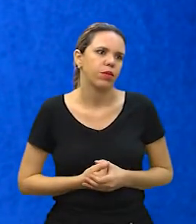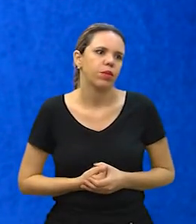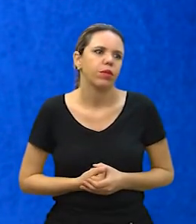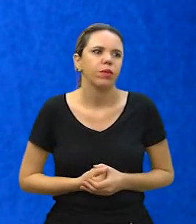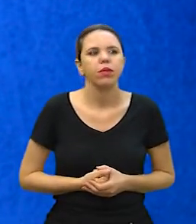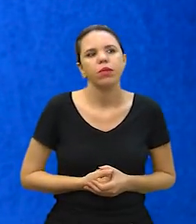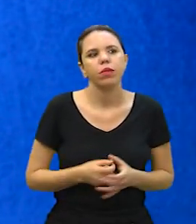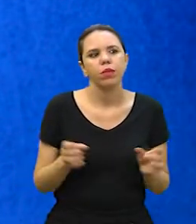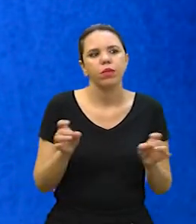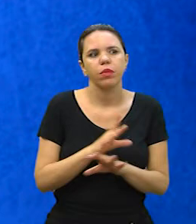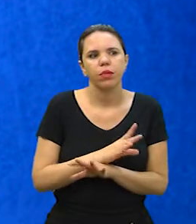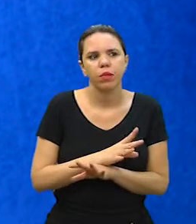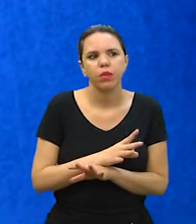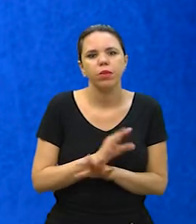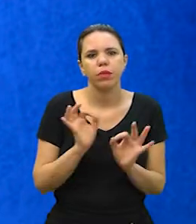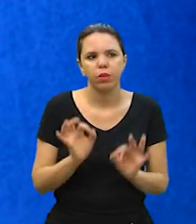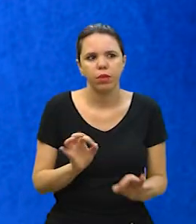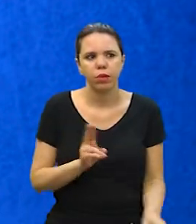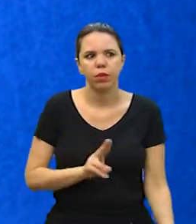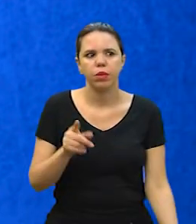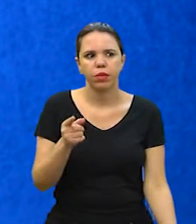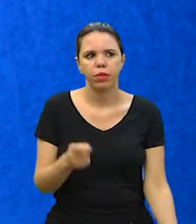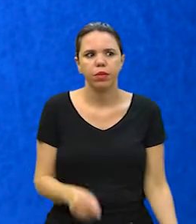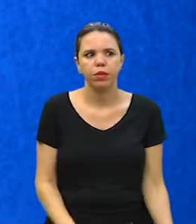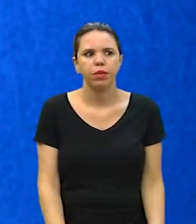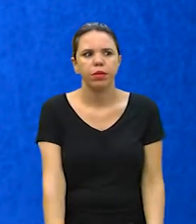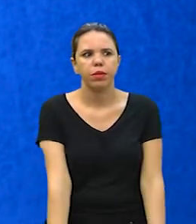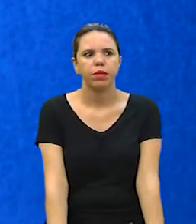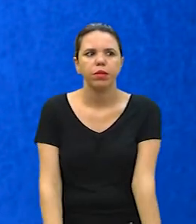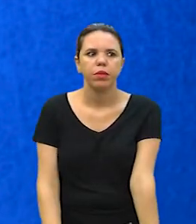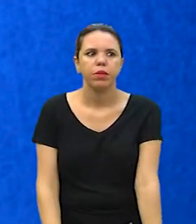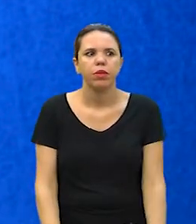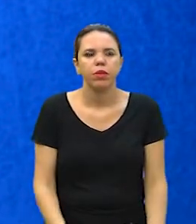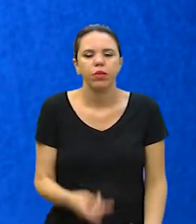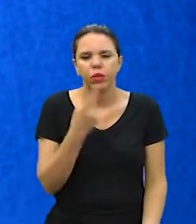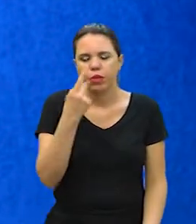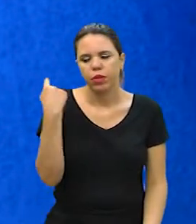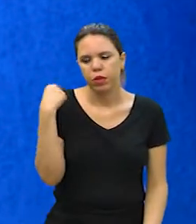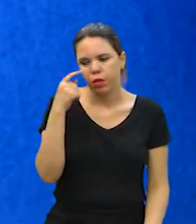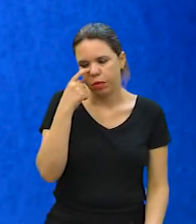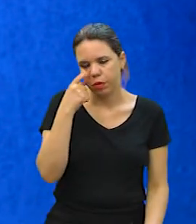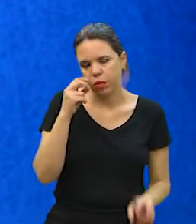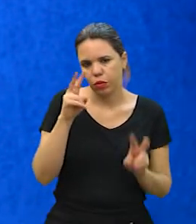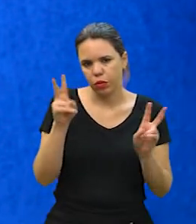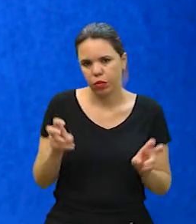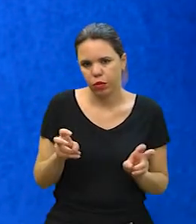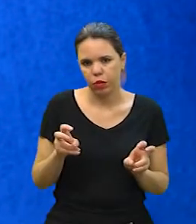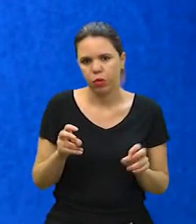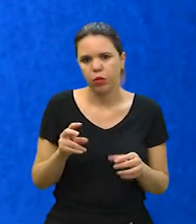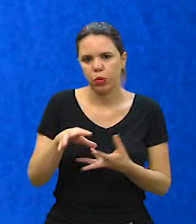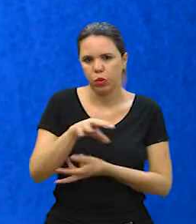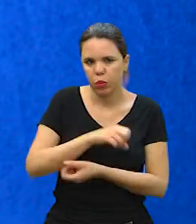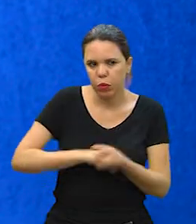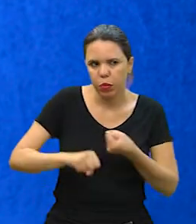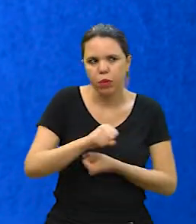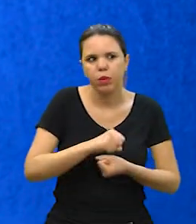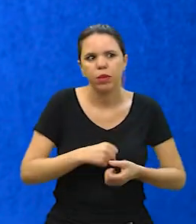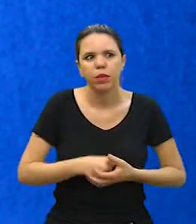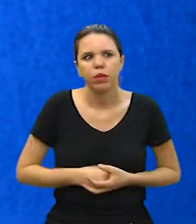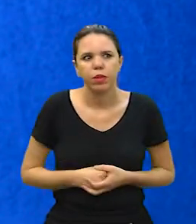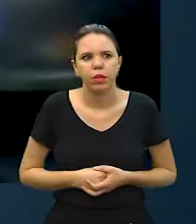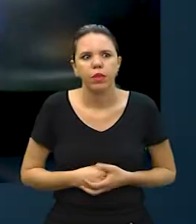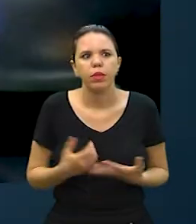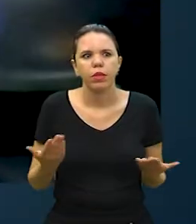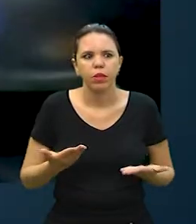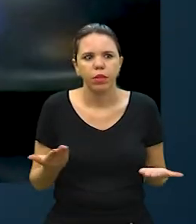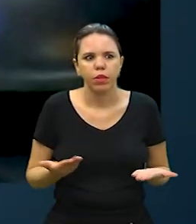né, como se diz, que ela esteja pronta para que você a utilize novamente. A gente estava falando agora há pouco sobre a questão da